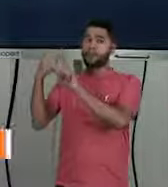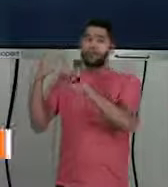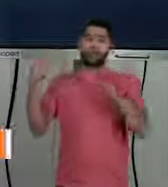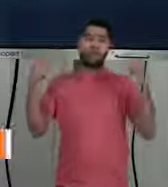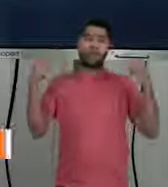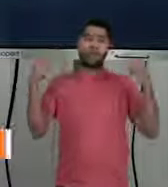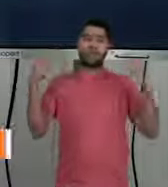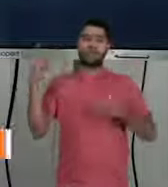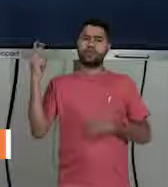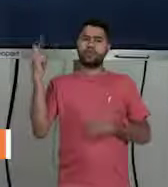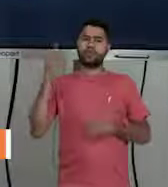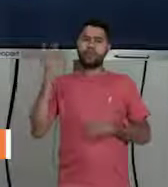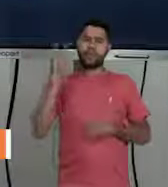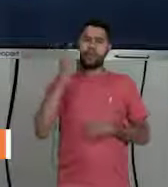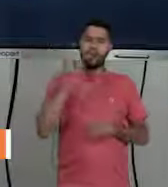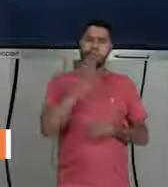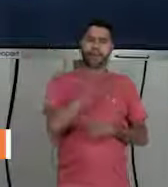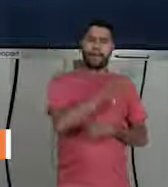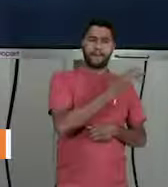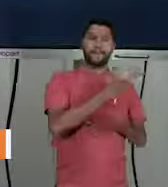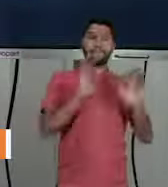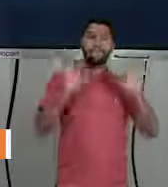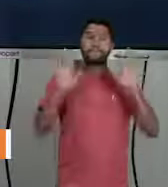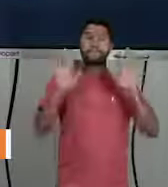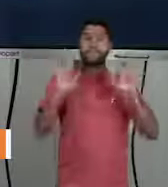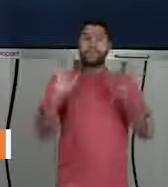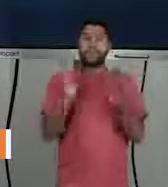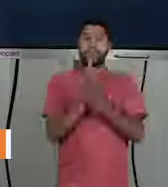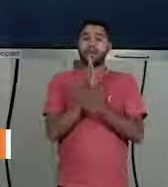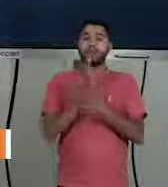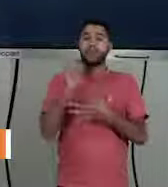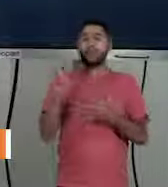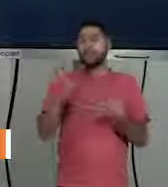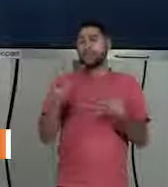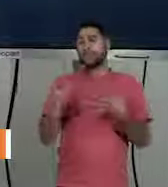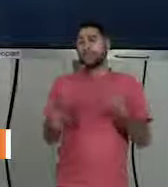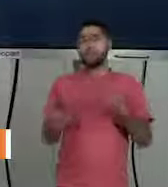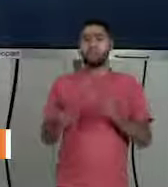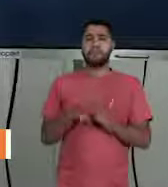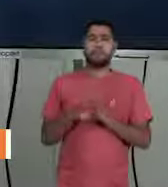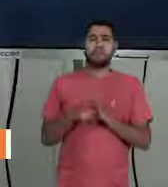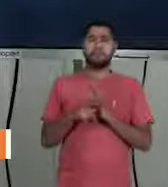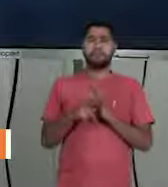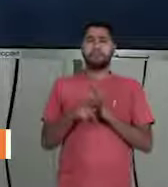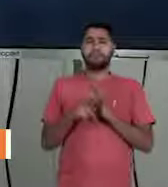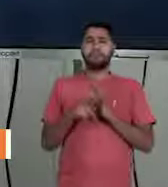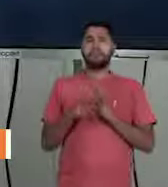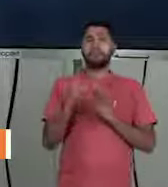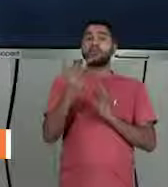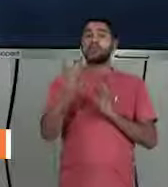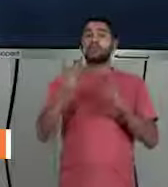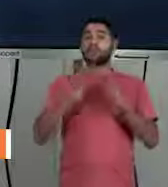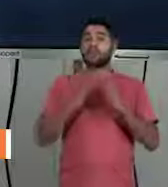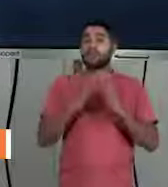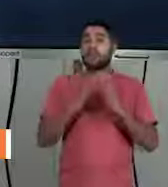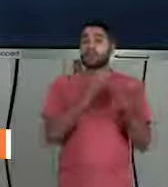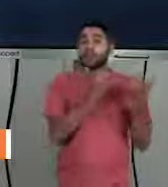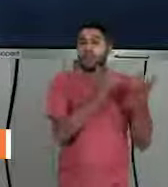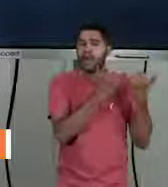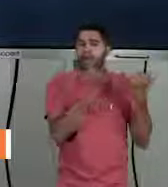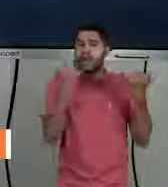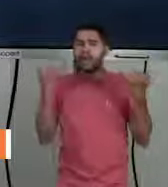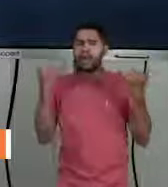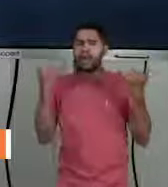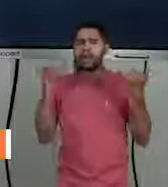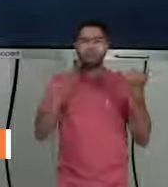para o negativo. Entretanto, alguns equipamentos, né, a corrente elétrica que está aí na sua casa, ela já não